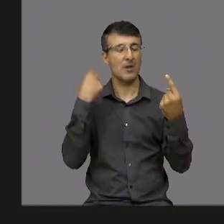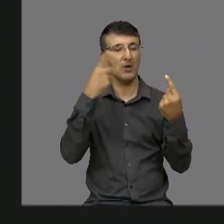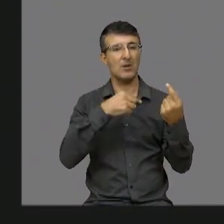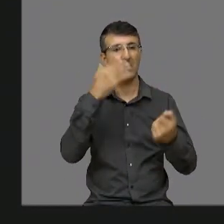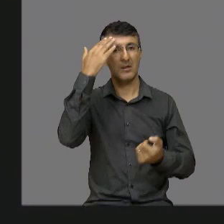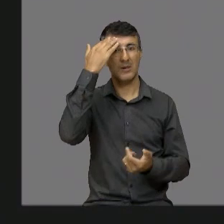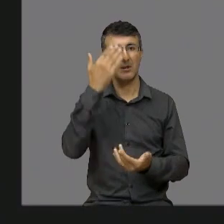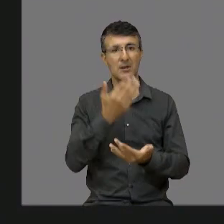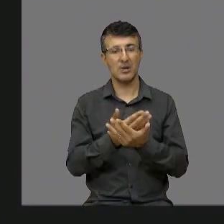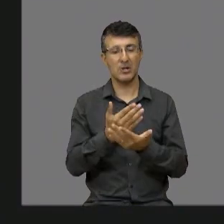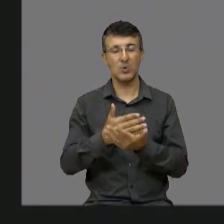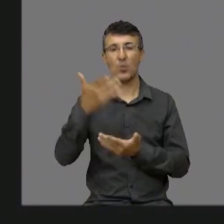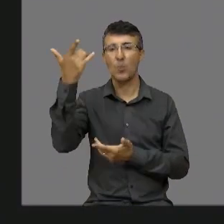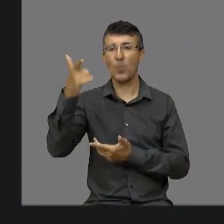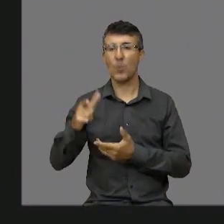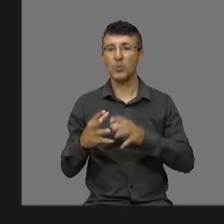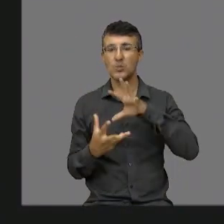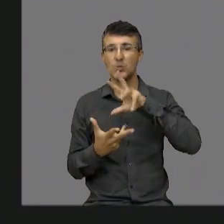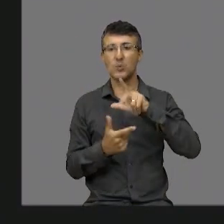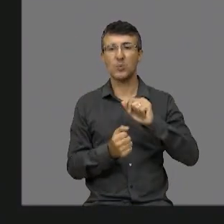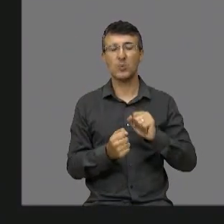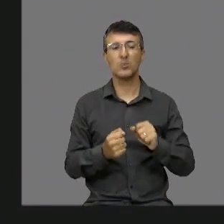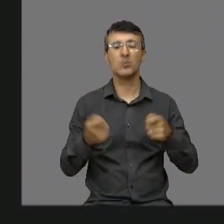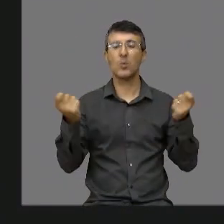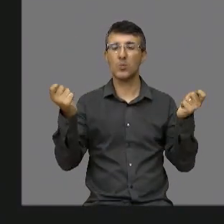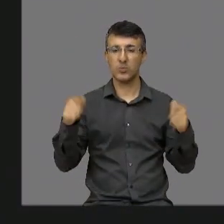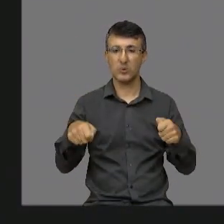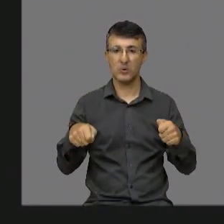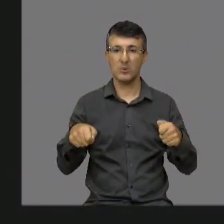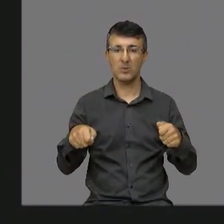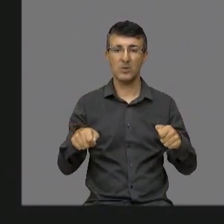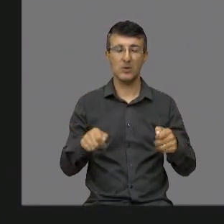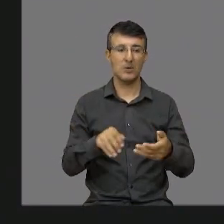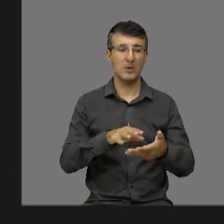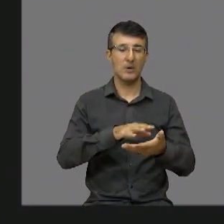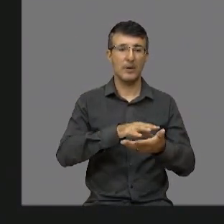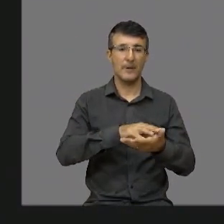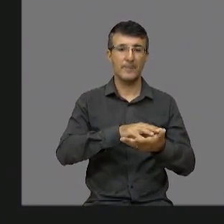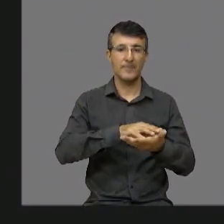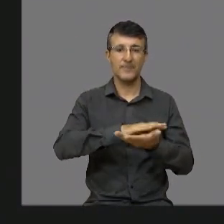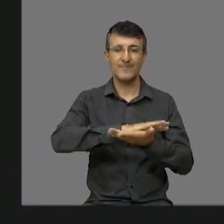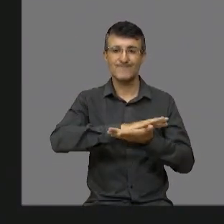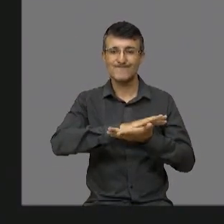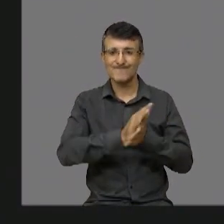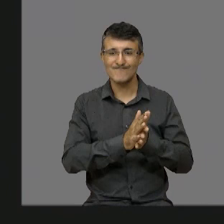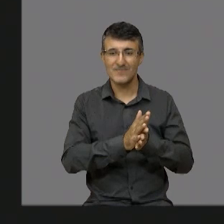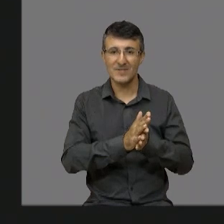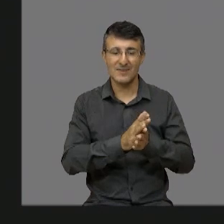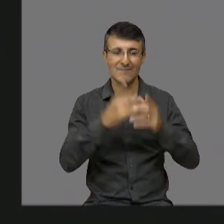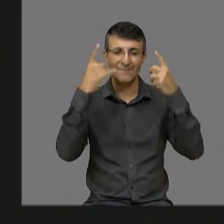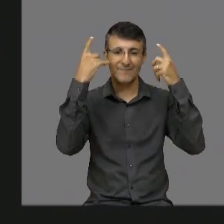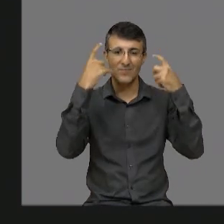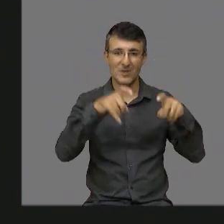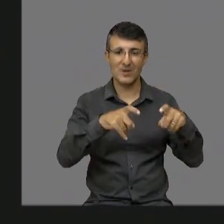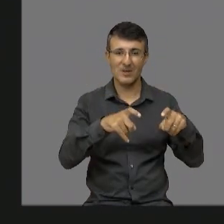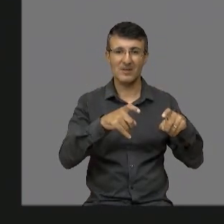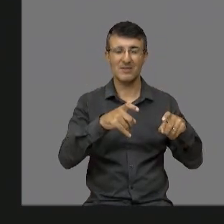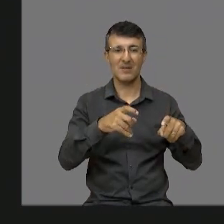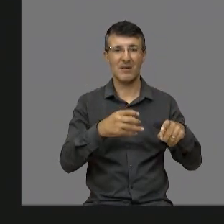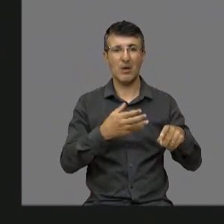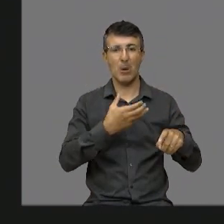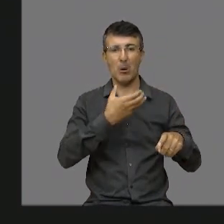mundo é possível, né? Um mundo sem violência, sem machismo, sem feminicídio, né? E